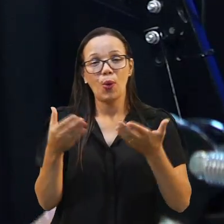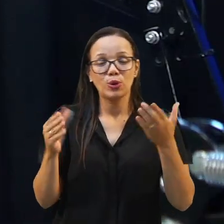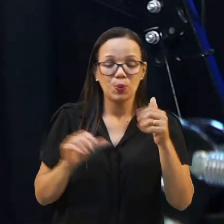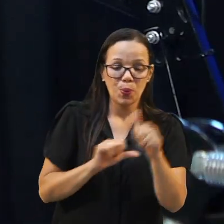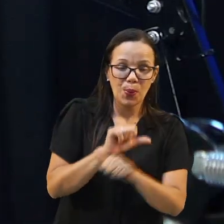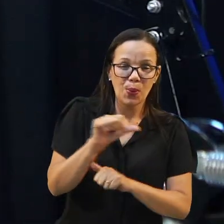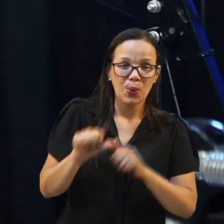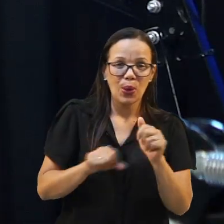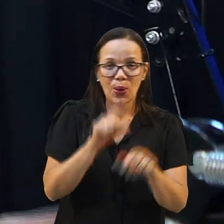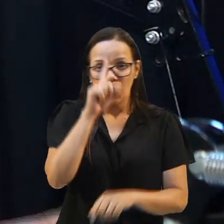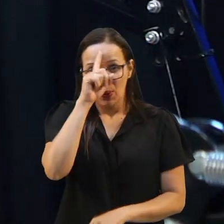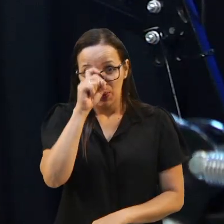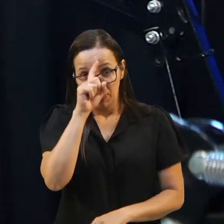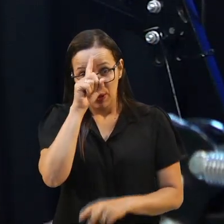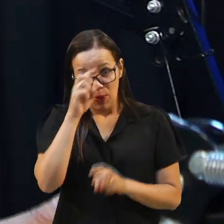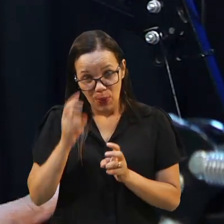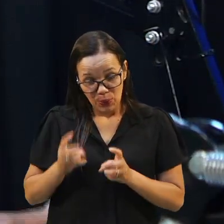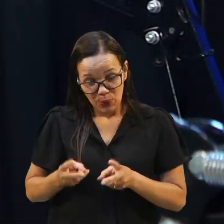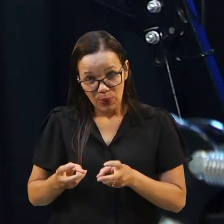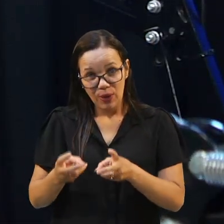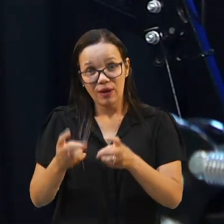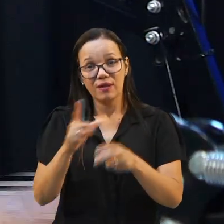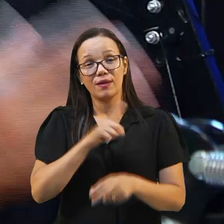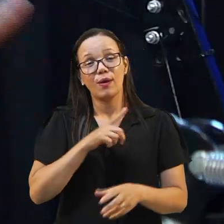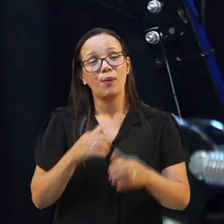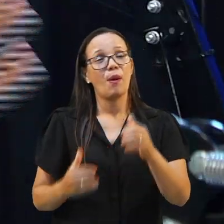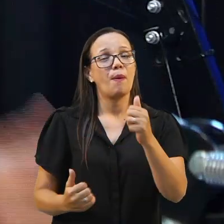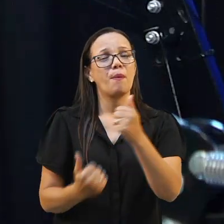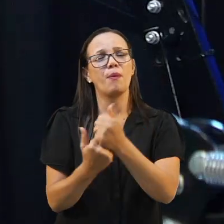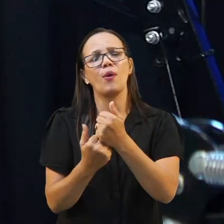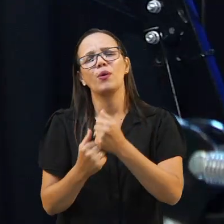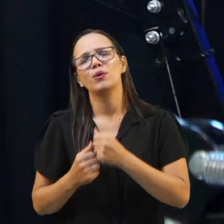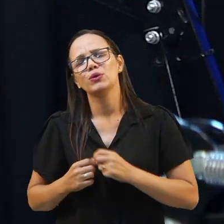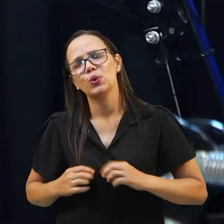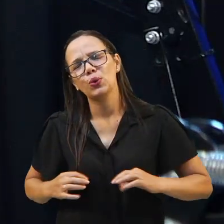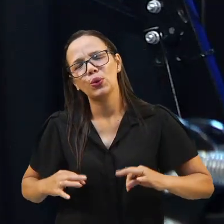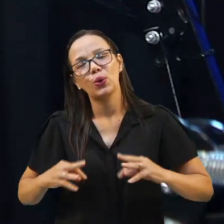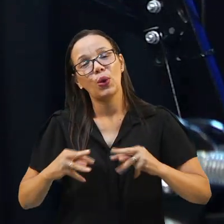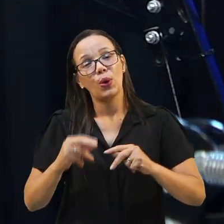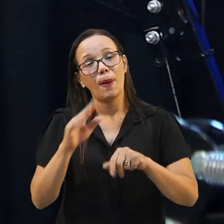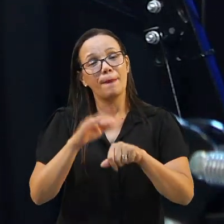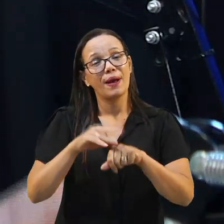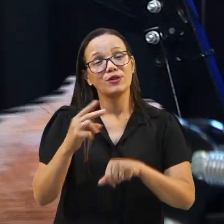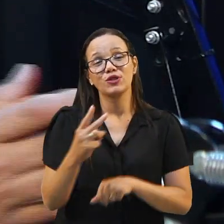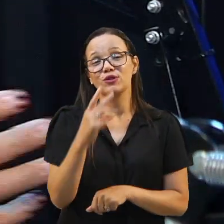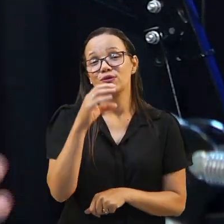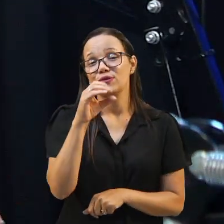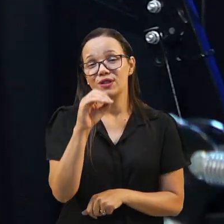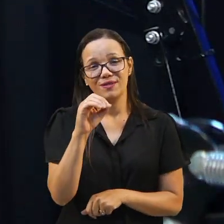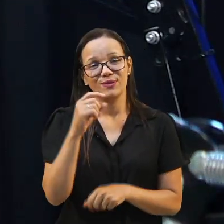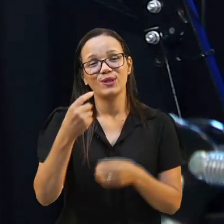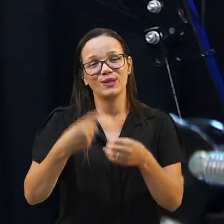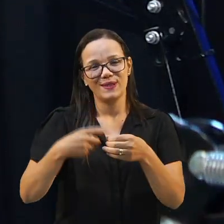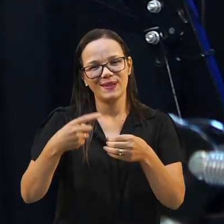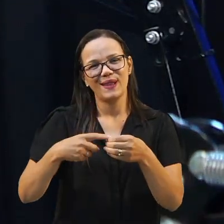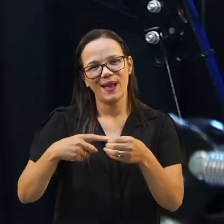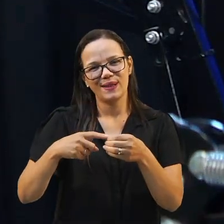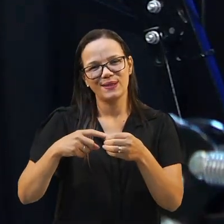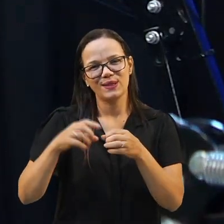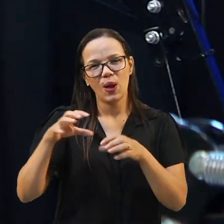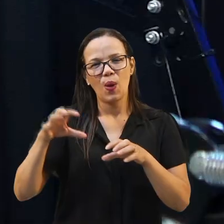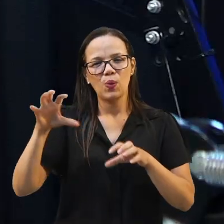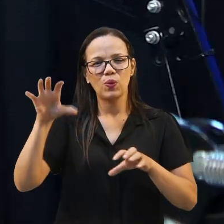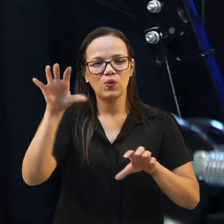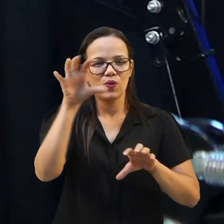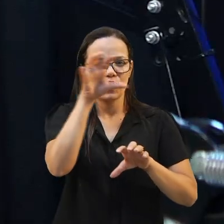o Hospital do Câncer tem um apoio de mais de 20 cidades no entorno de